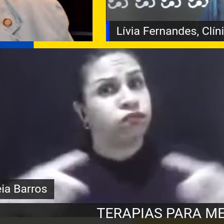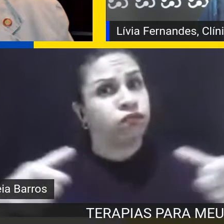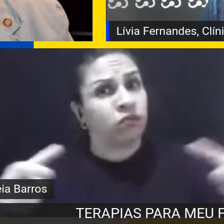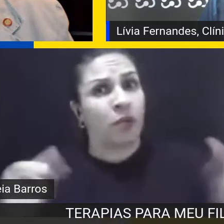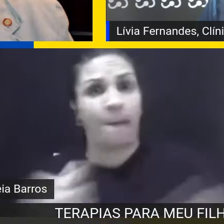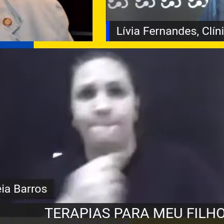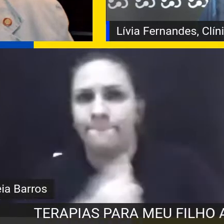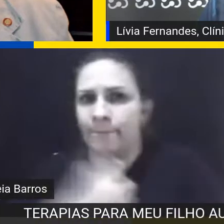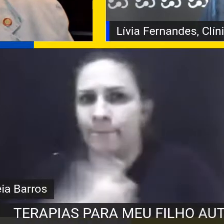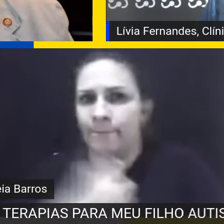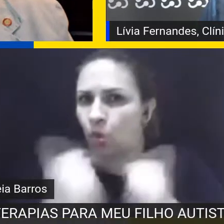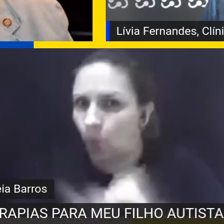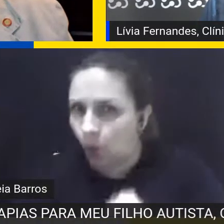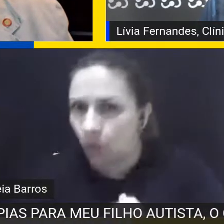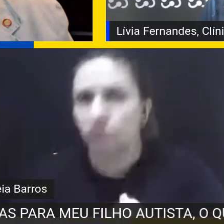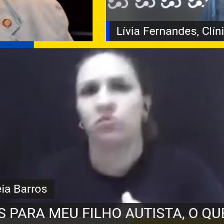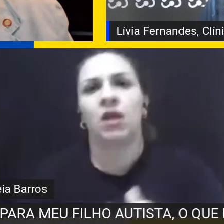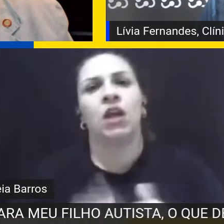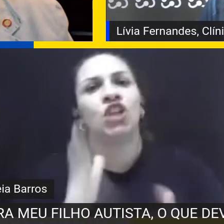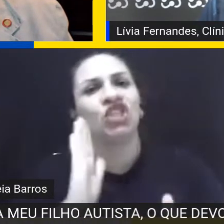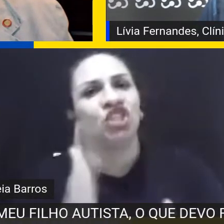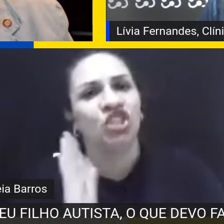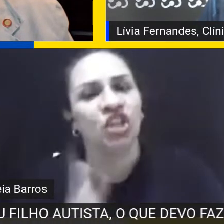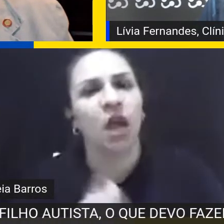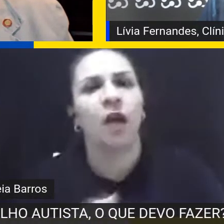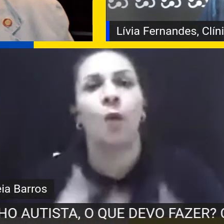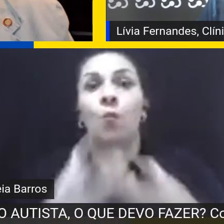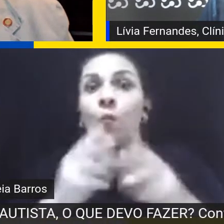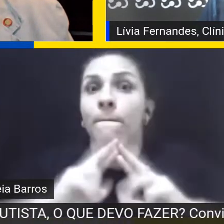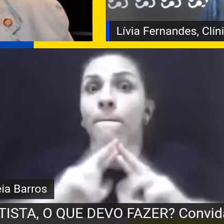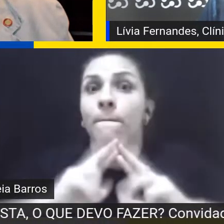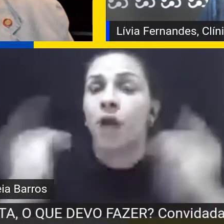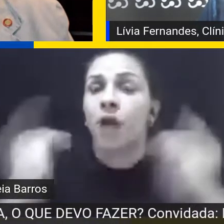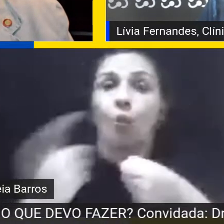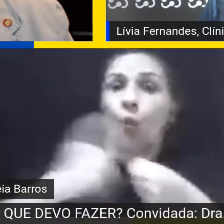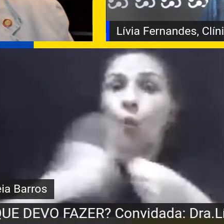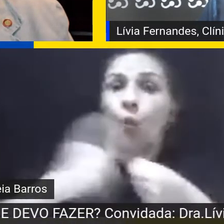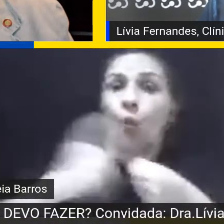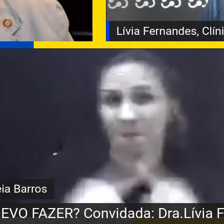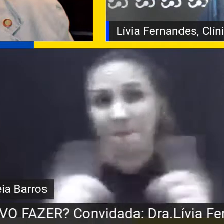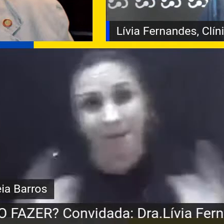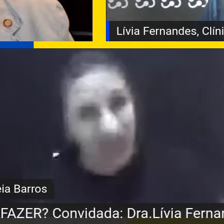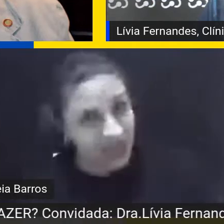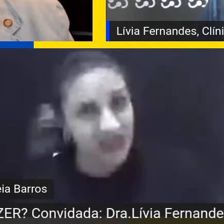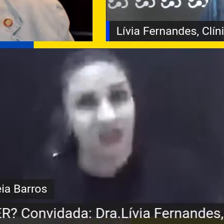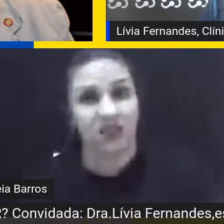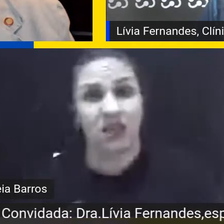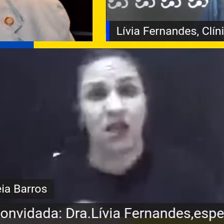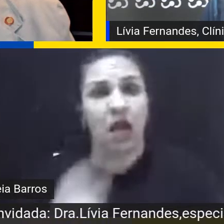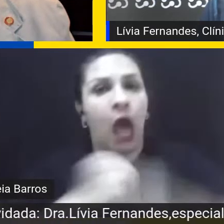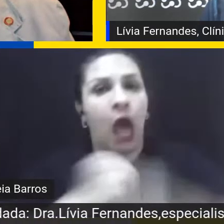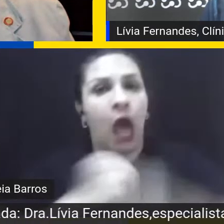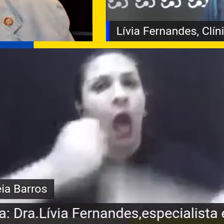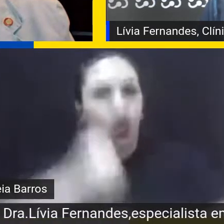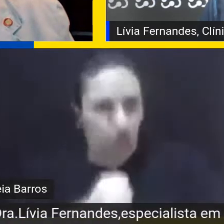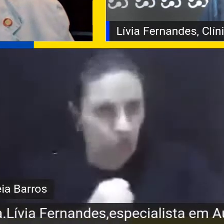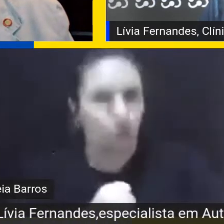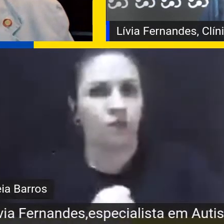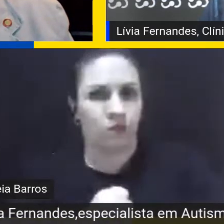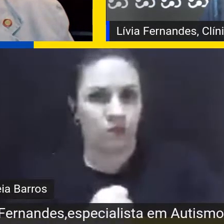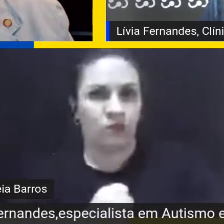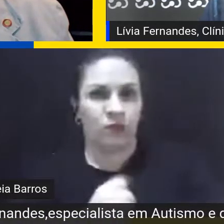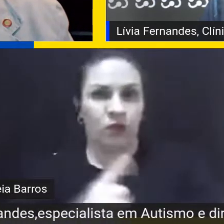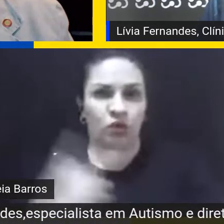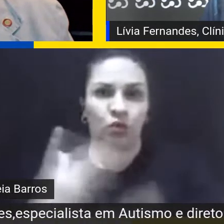né? A gente atende vários convênios, mas, doutor Edilson, ano passado, nós começamos